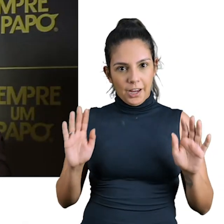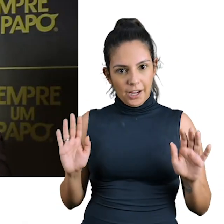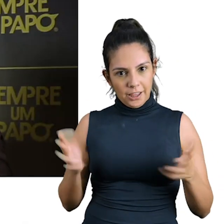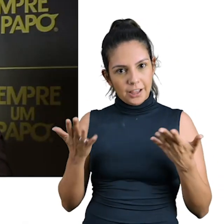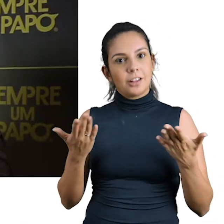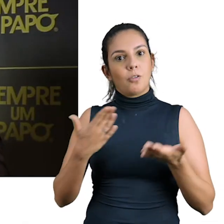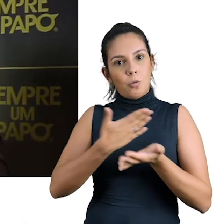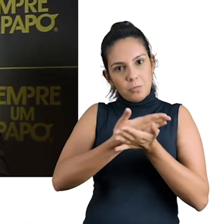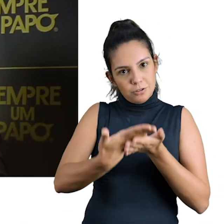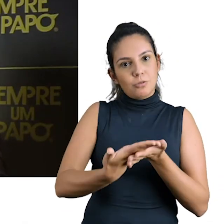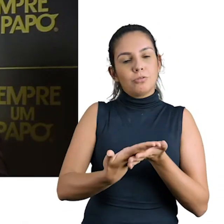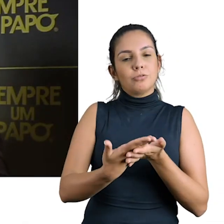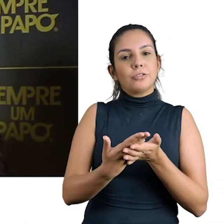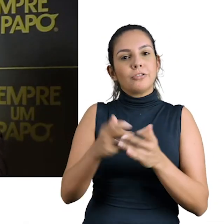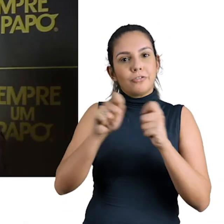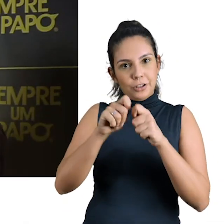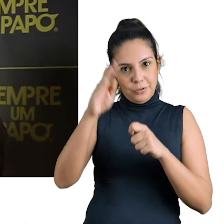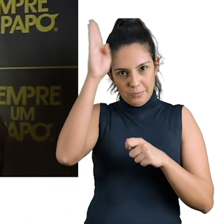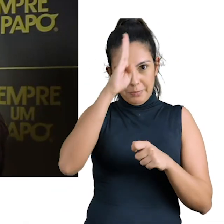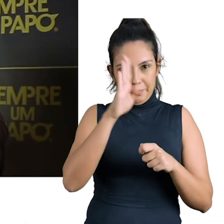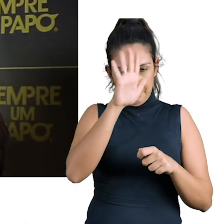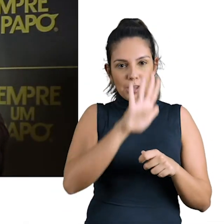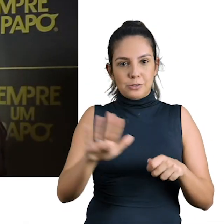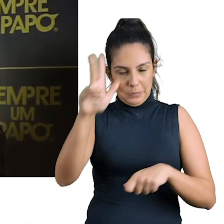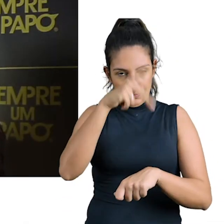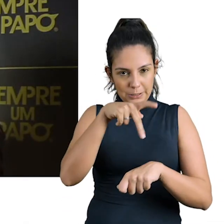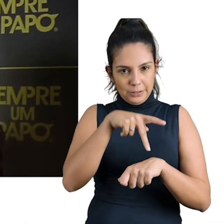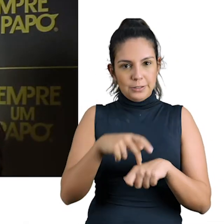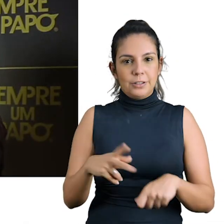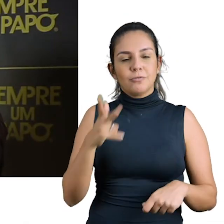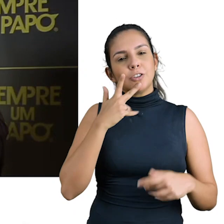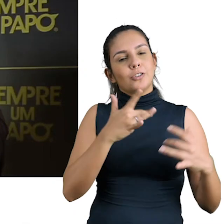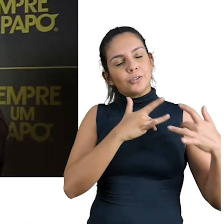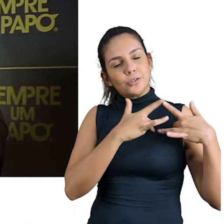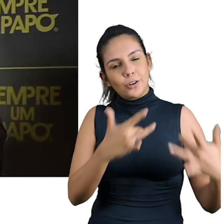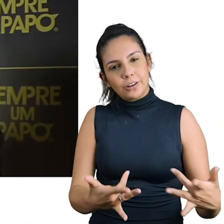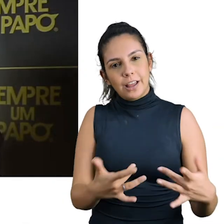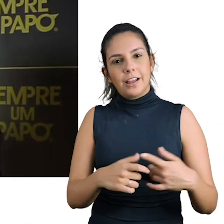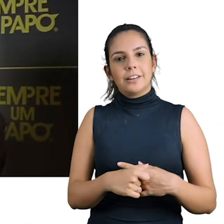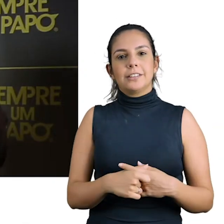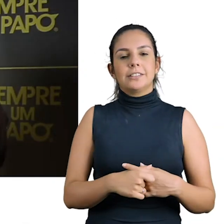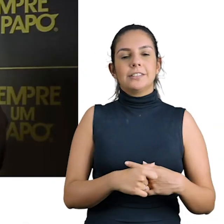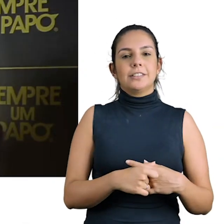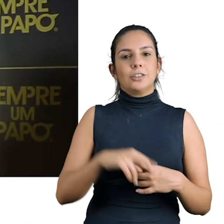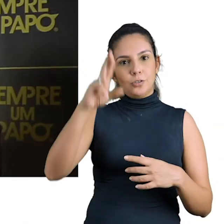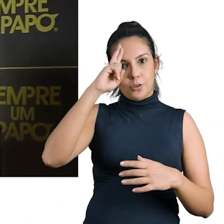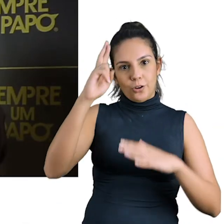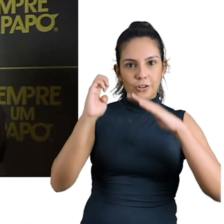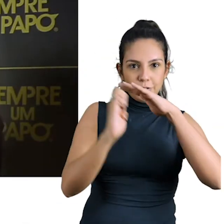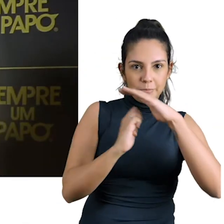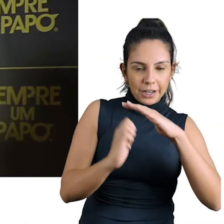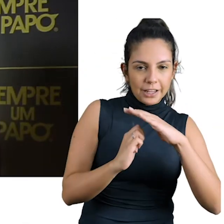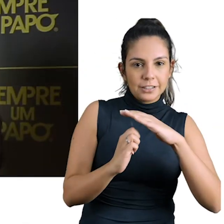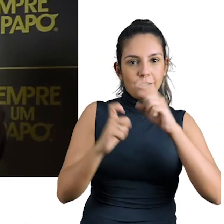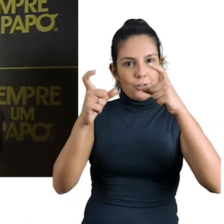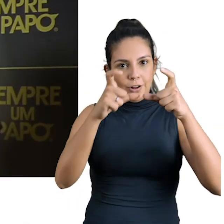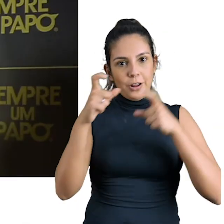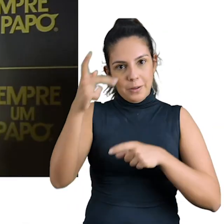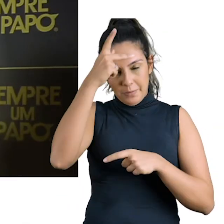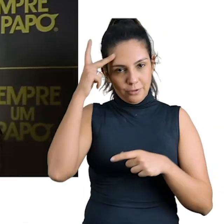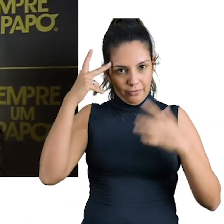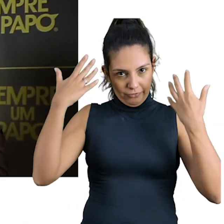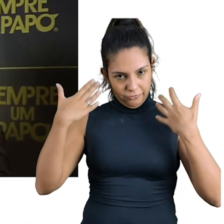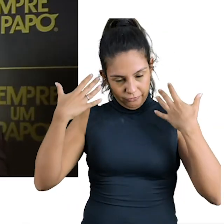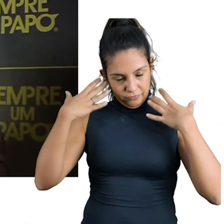iniciativas que estão sendo feitas no país, extremamente solidárias, empresários, empresas, instituições,